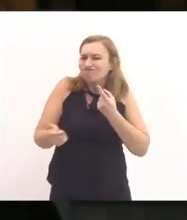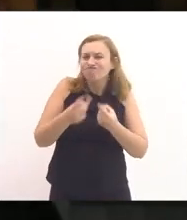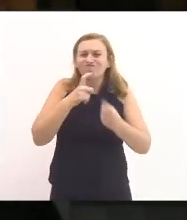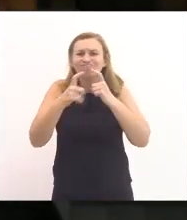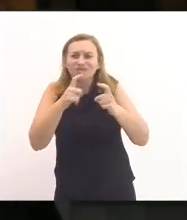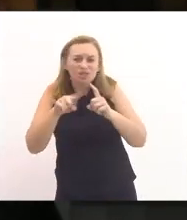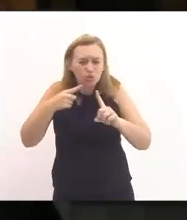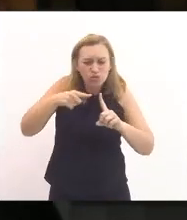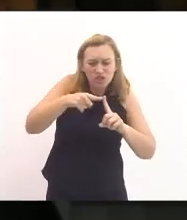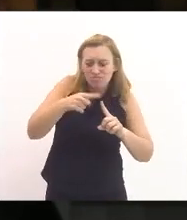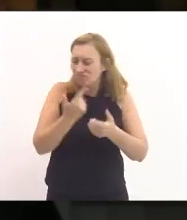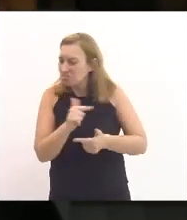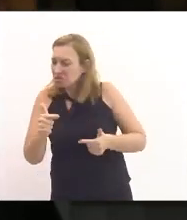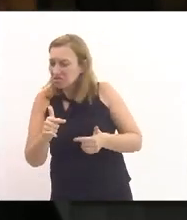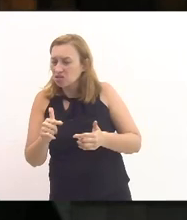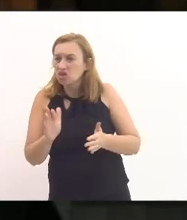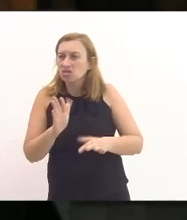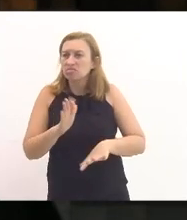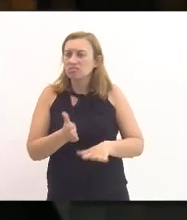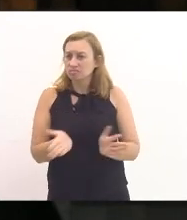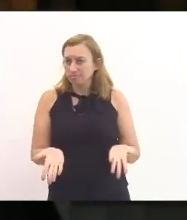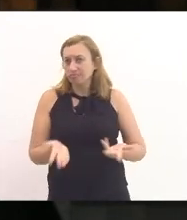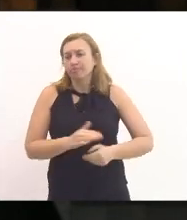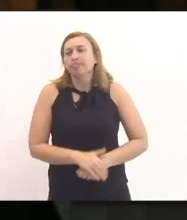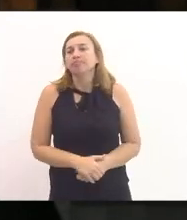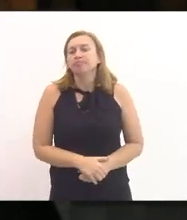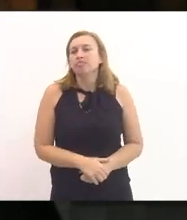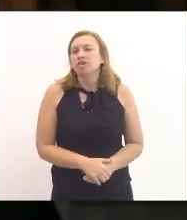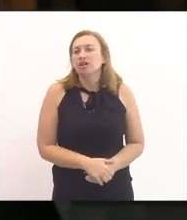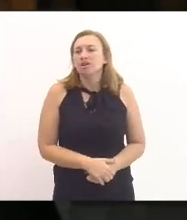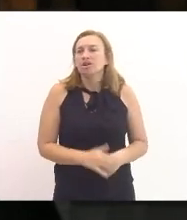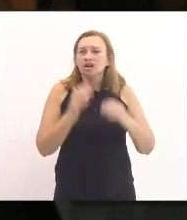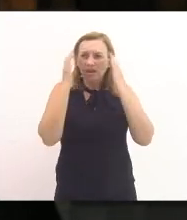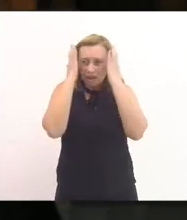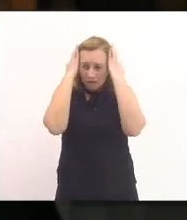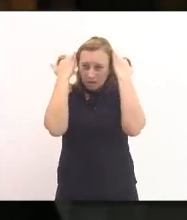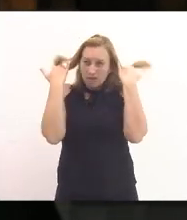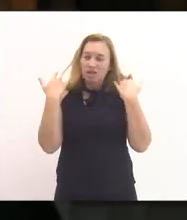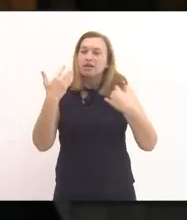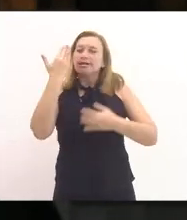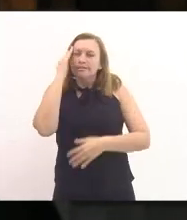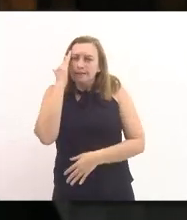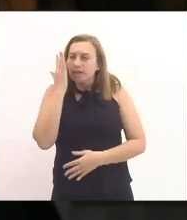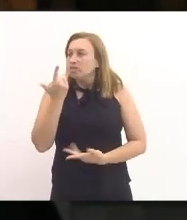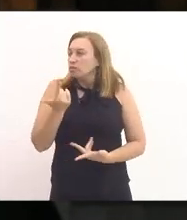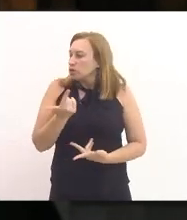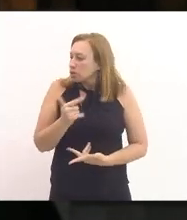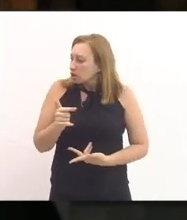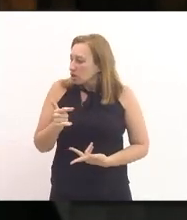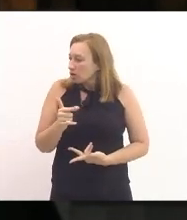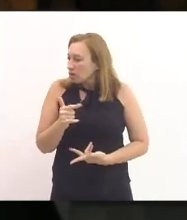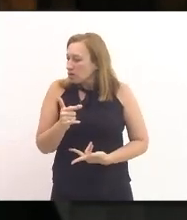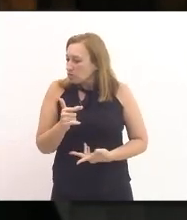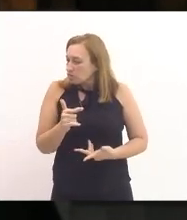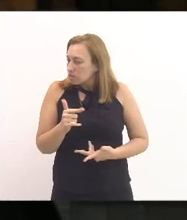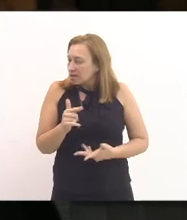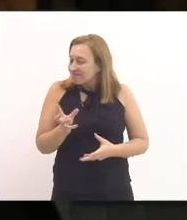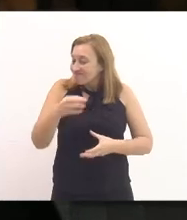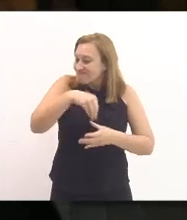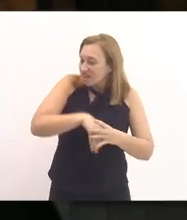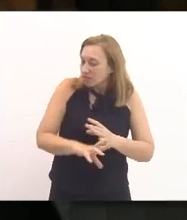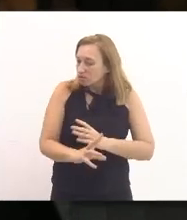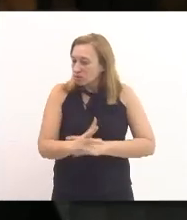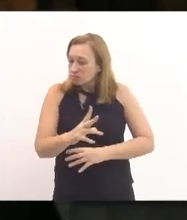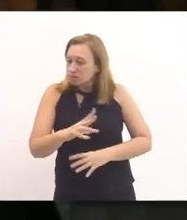objetivo é quem chegou na frente eu até entendo que se não funciona nem nem iniciativa privada